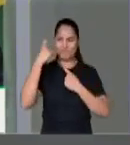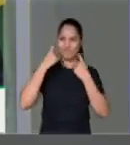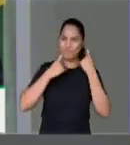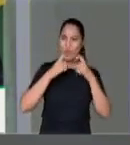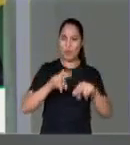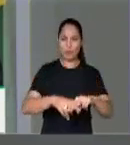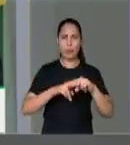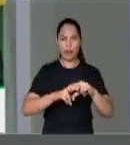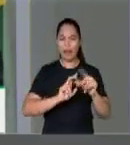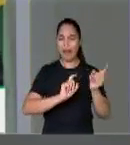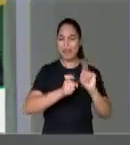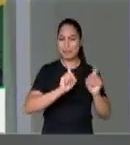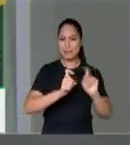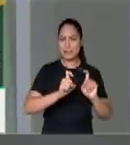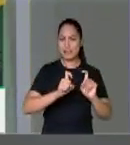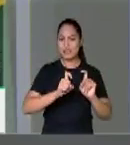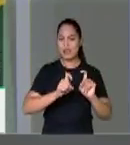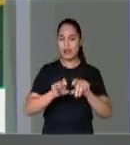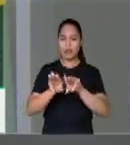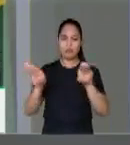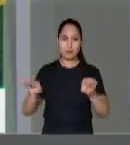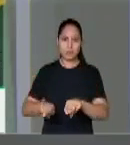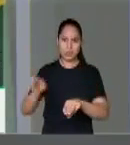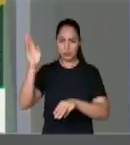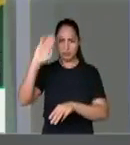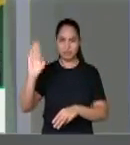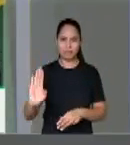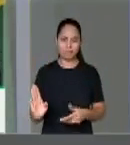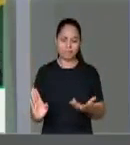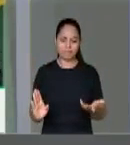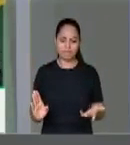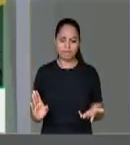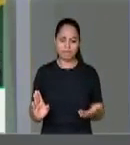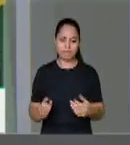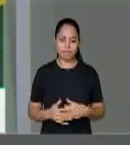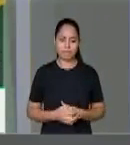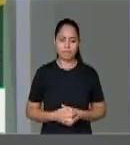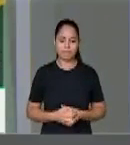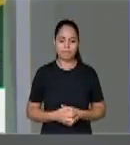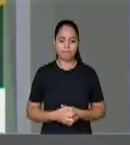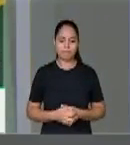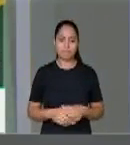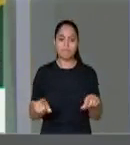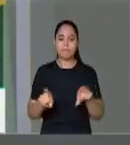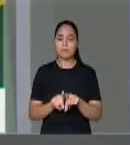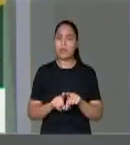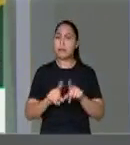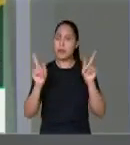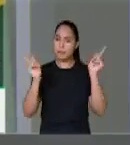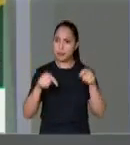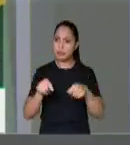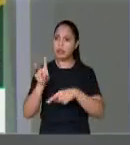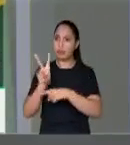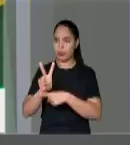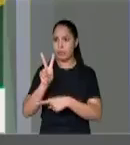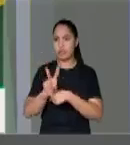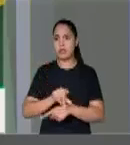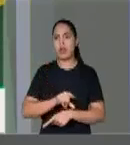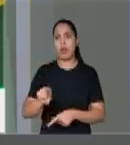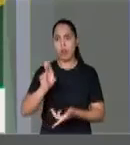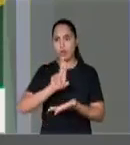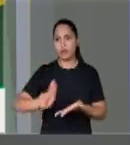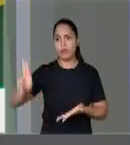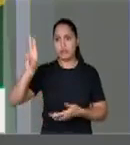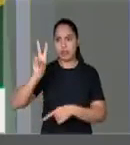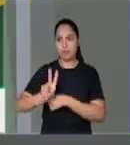da administração, tanto da UFRJ quanto de todos nós, nos últimos anos, teríamos sim preservado essa história e preservado o